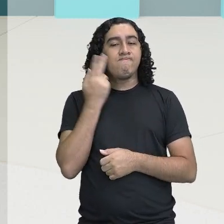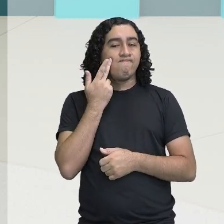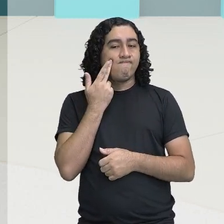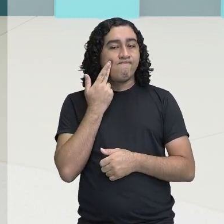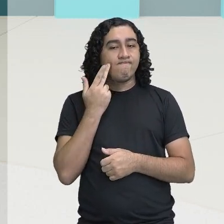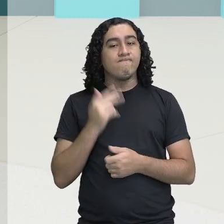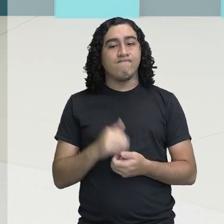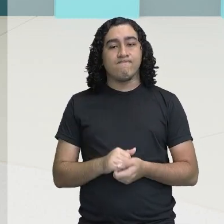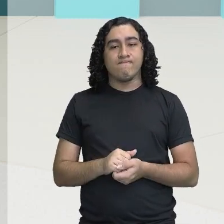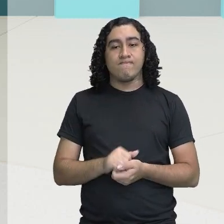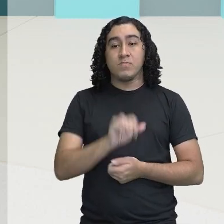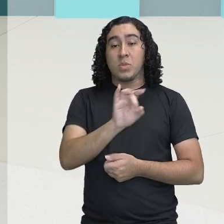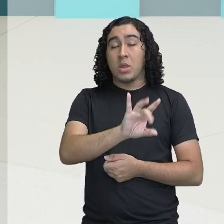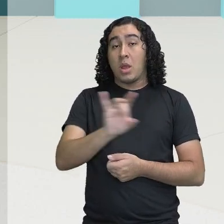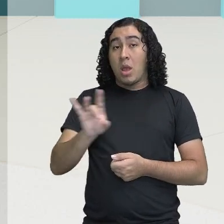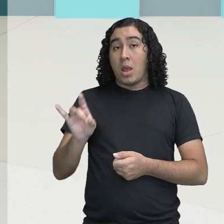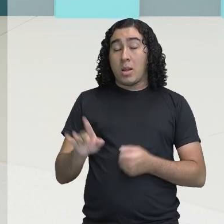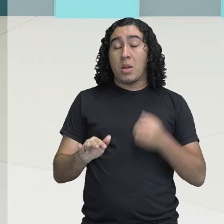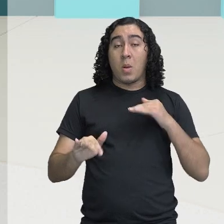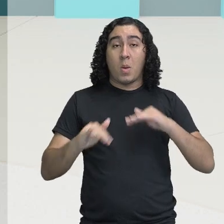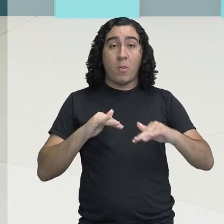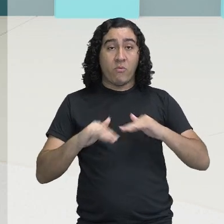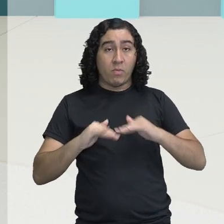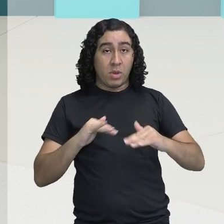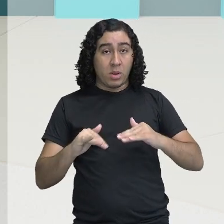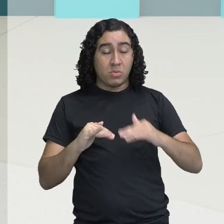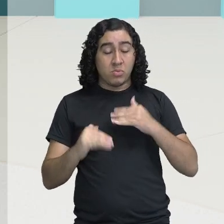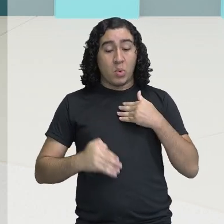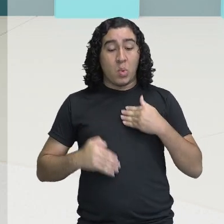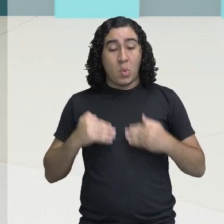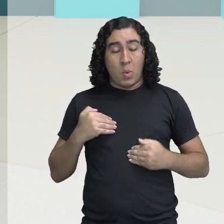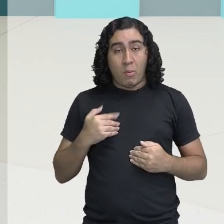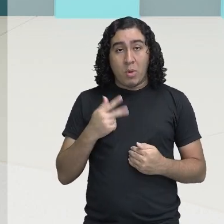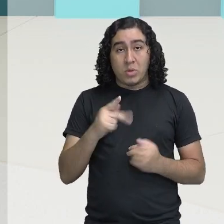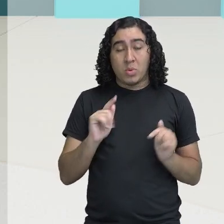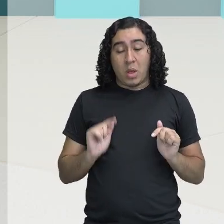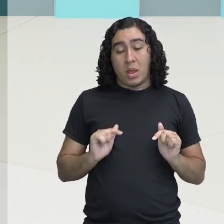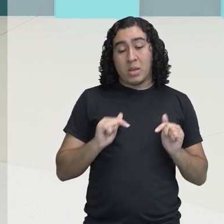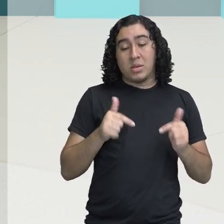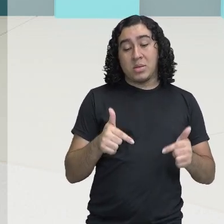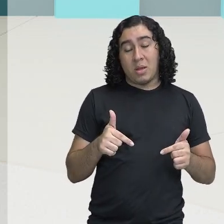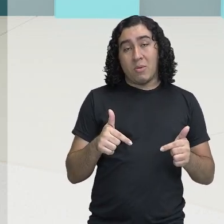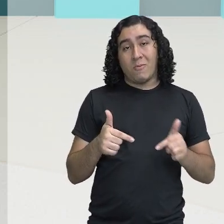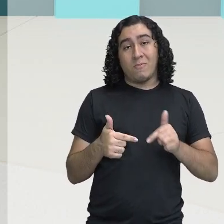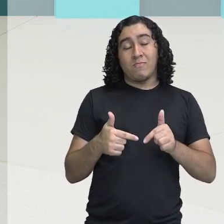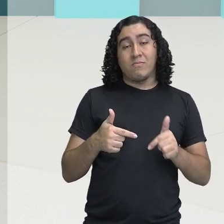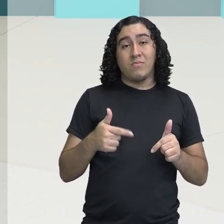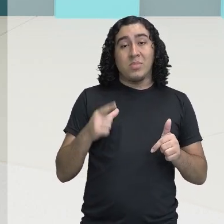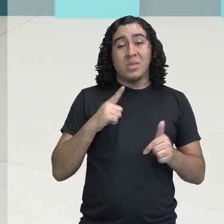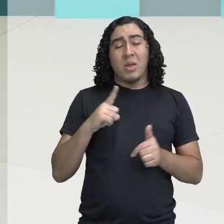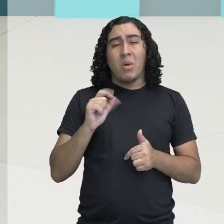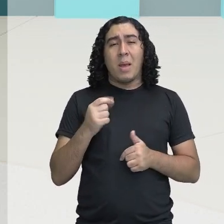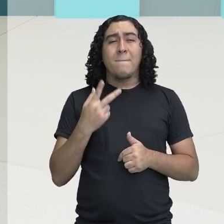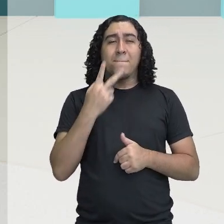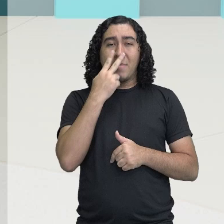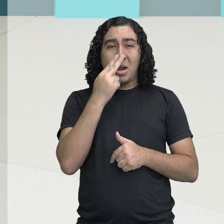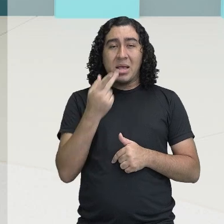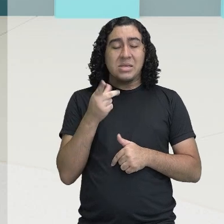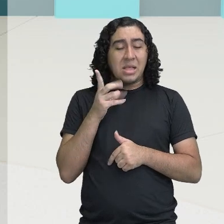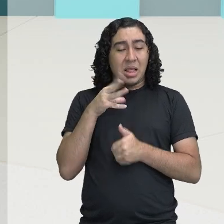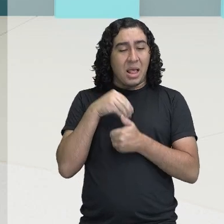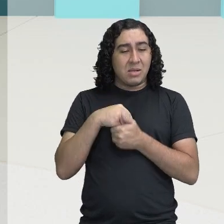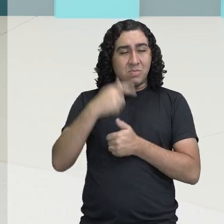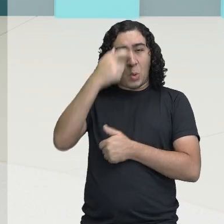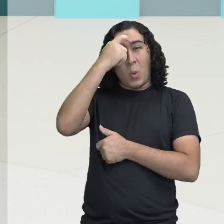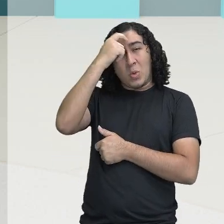cada gesto, em cada movimento, a sua ação entrega aquilo que no fundo é o que você